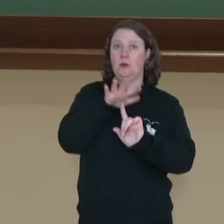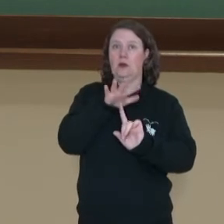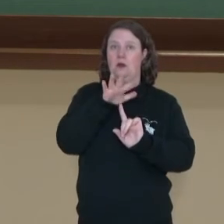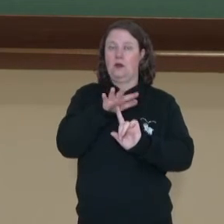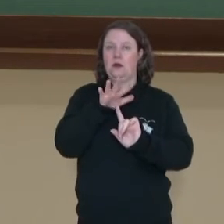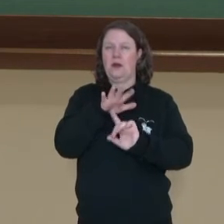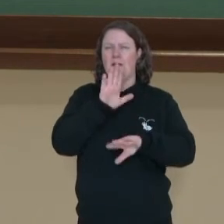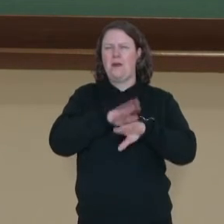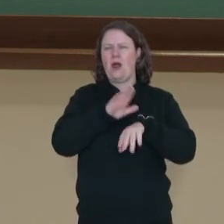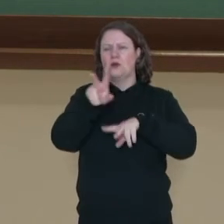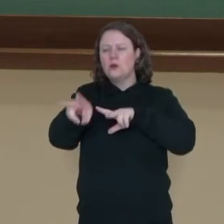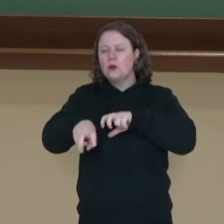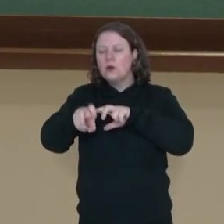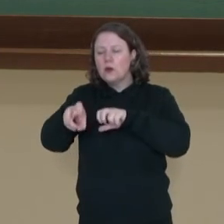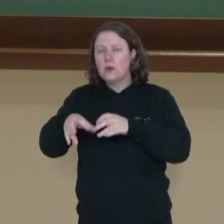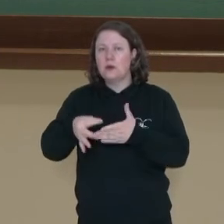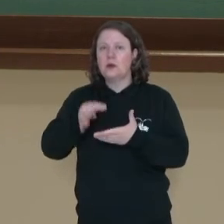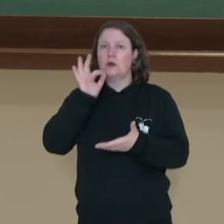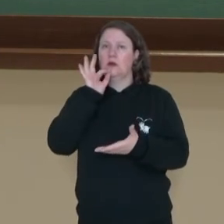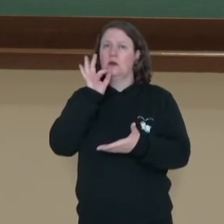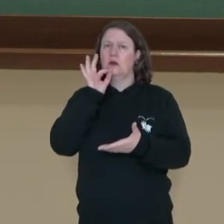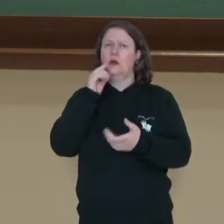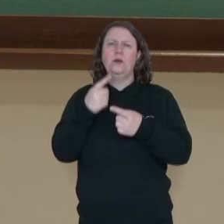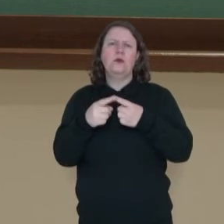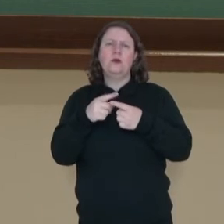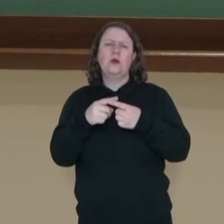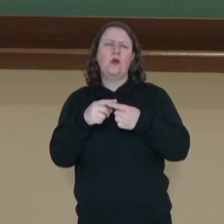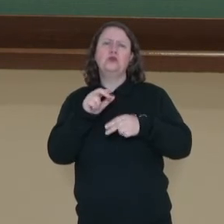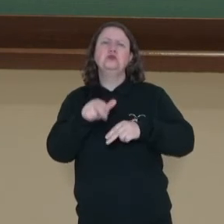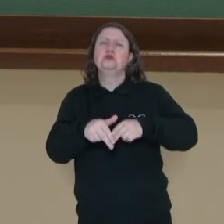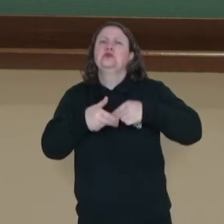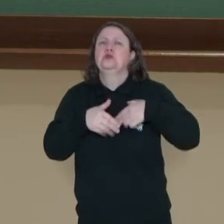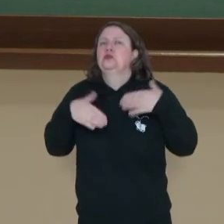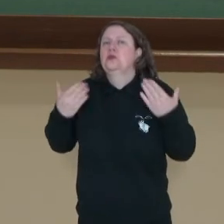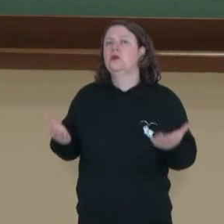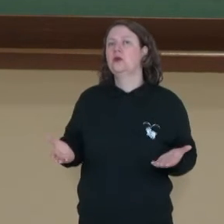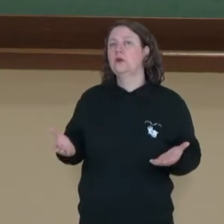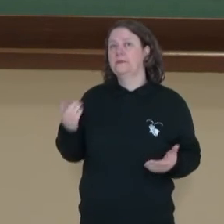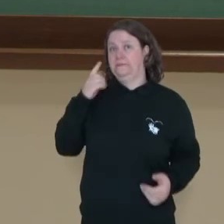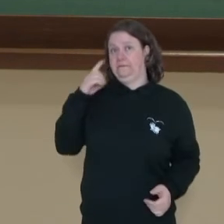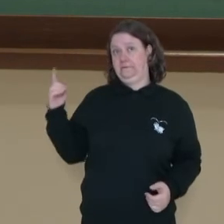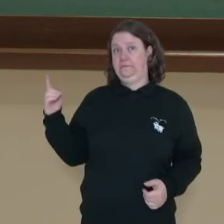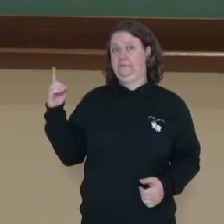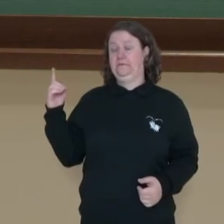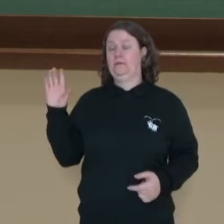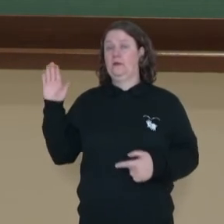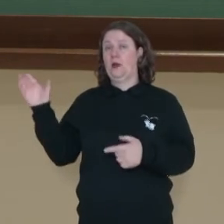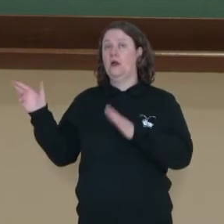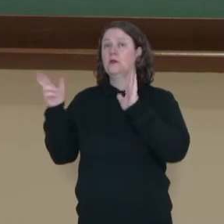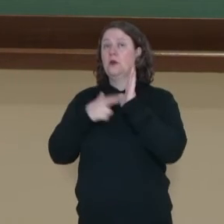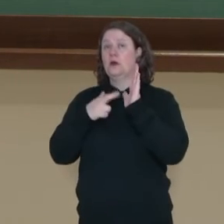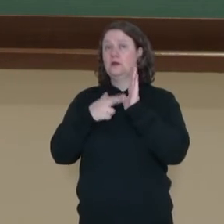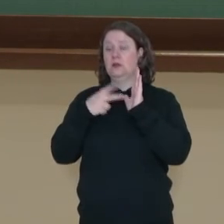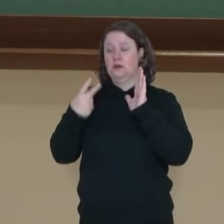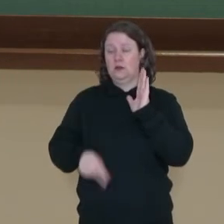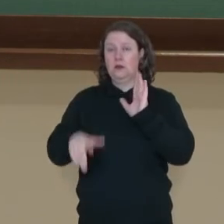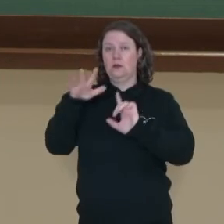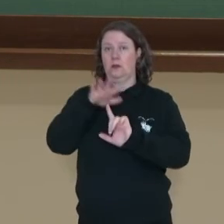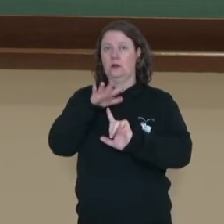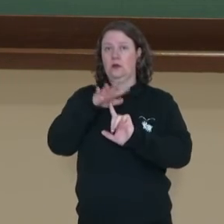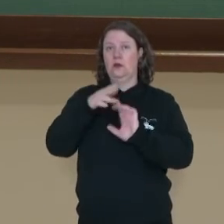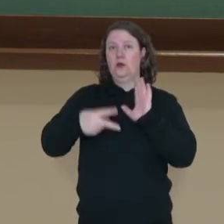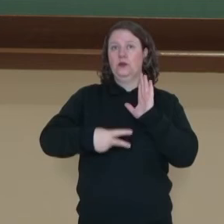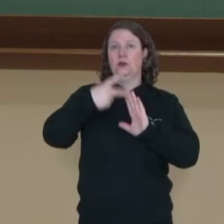produção cafeeira e o motivo desse destaque para essas regiões, né? Trago aqui para vocês, no Paraná, durante o